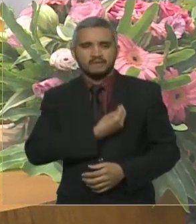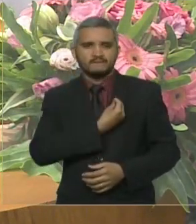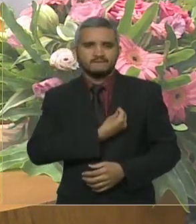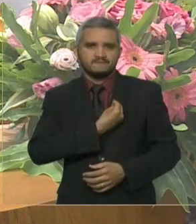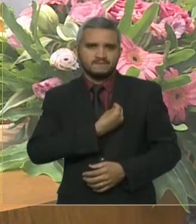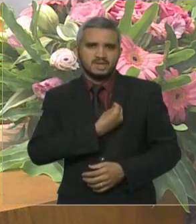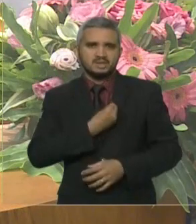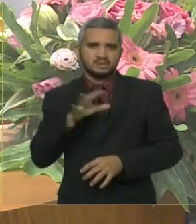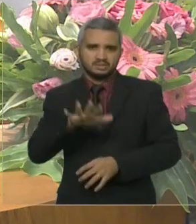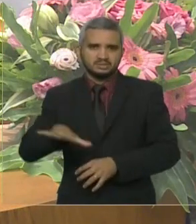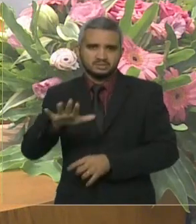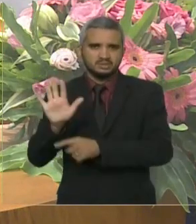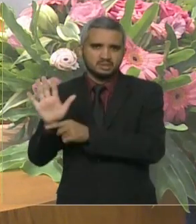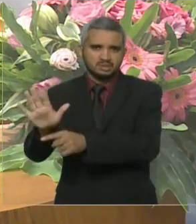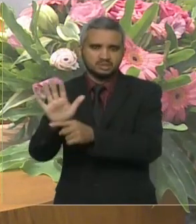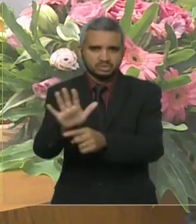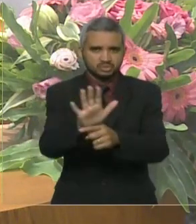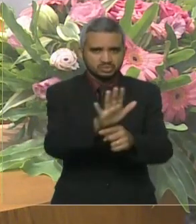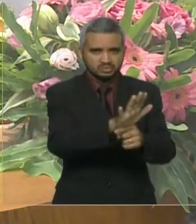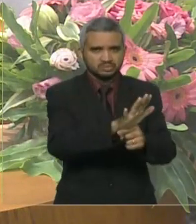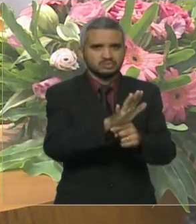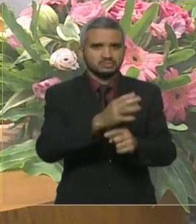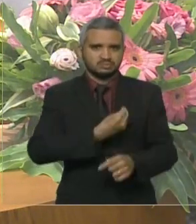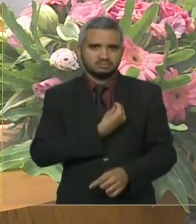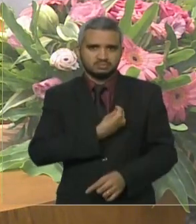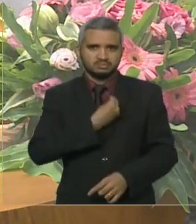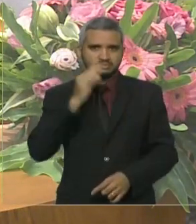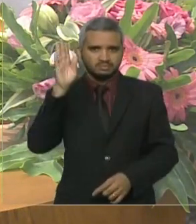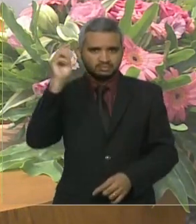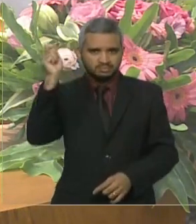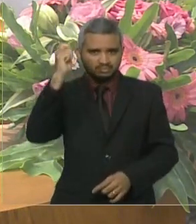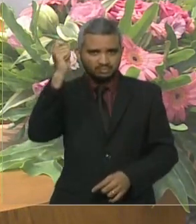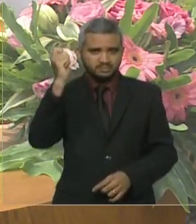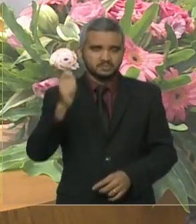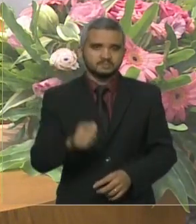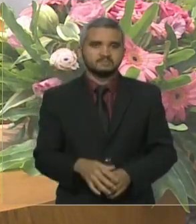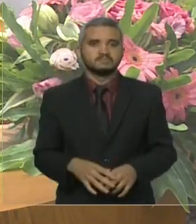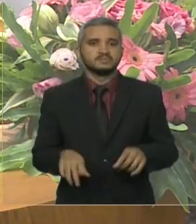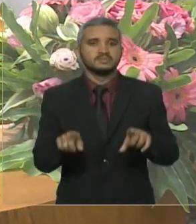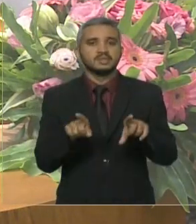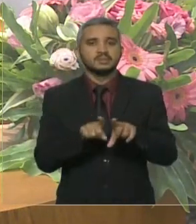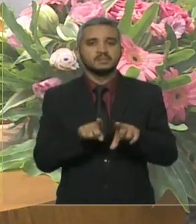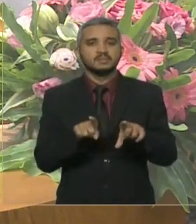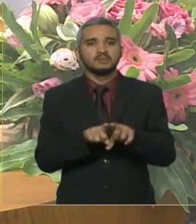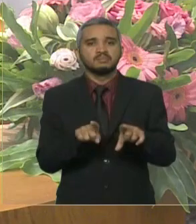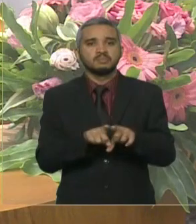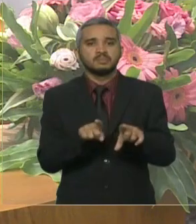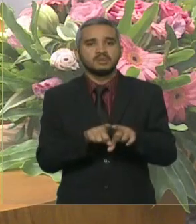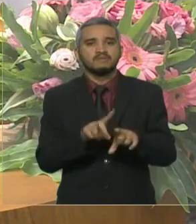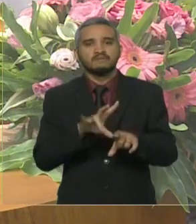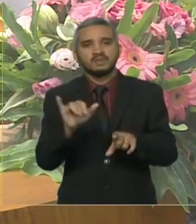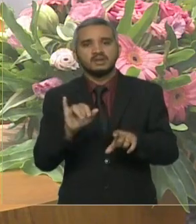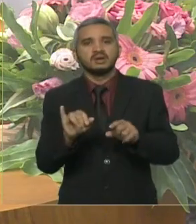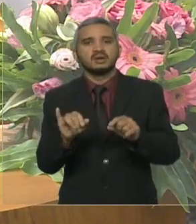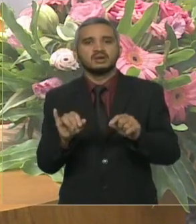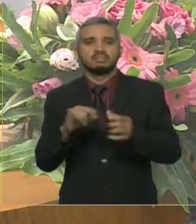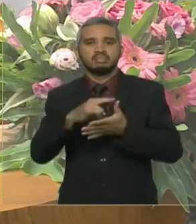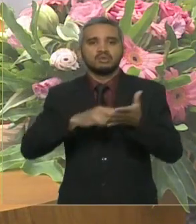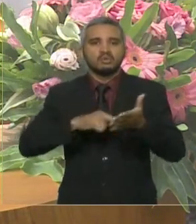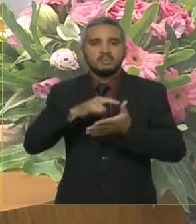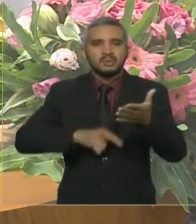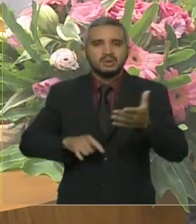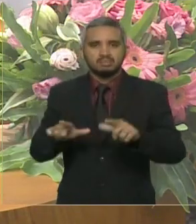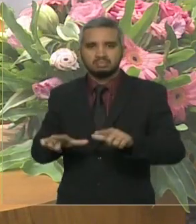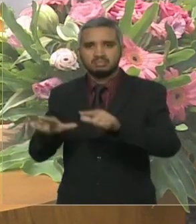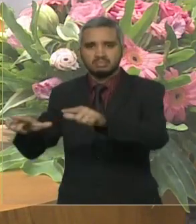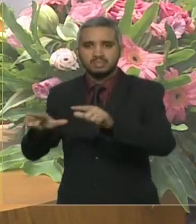a vida dos barracordenses. Também, senhor presidente, será entregue os títulos de regularização ali em Barra do